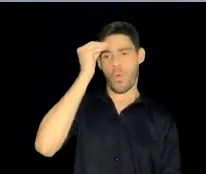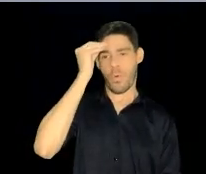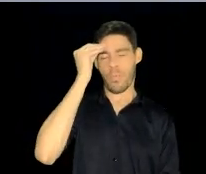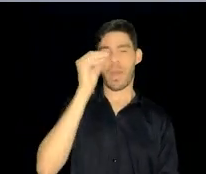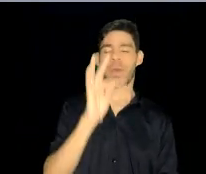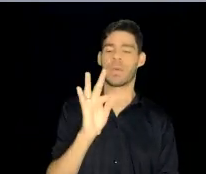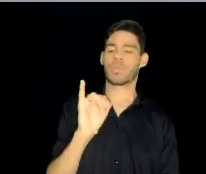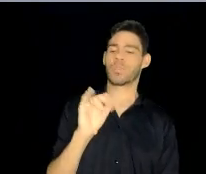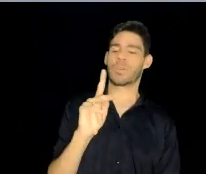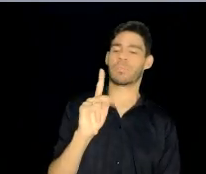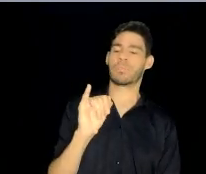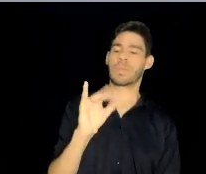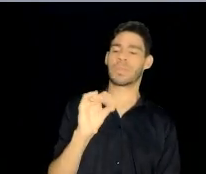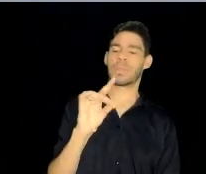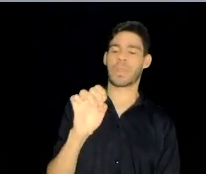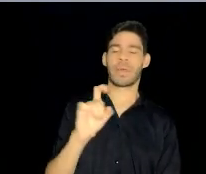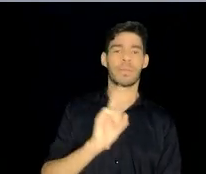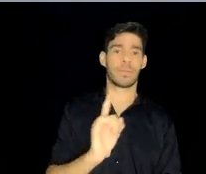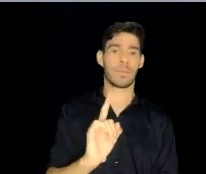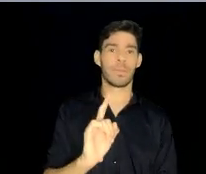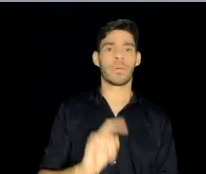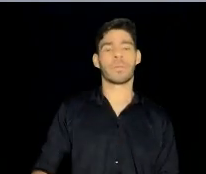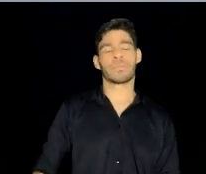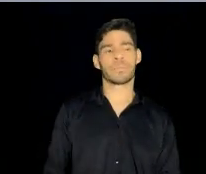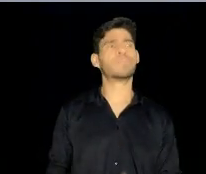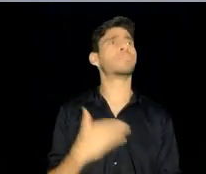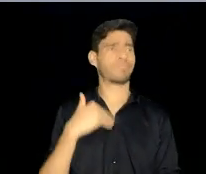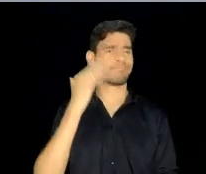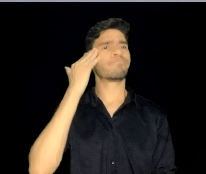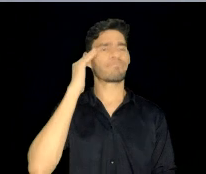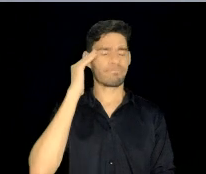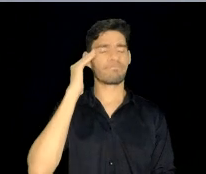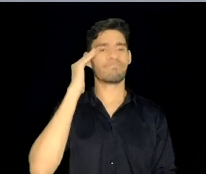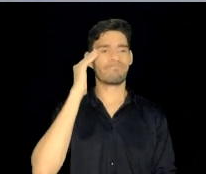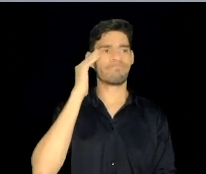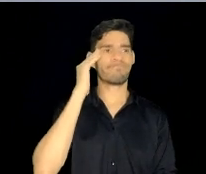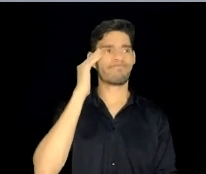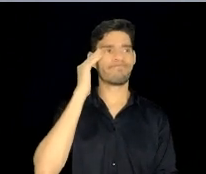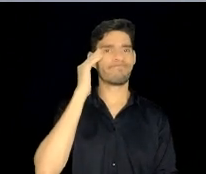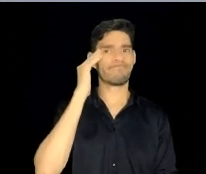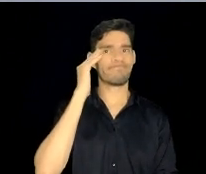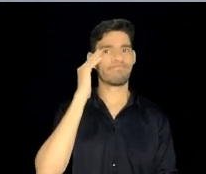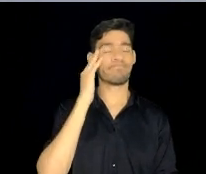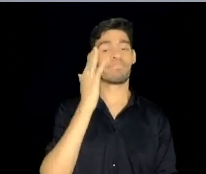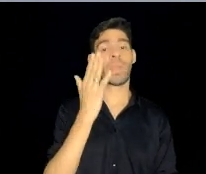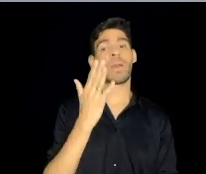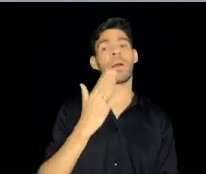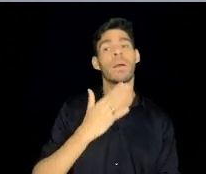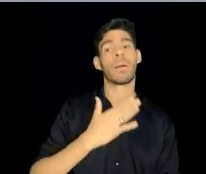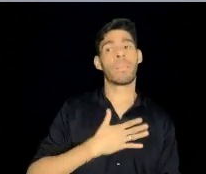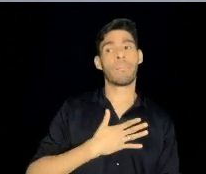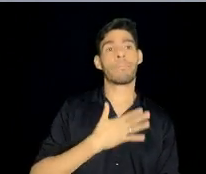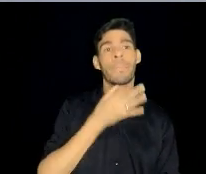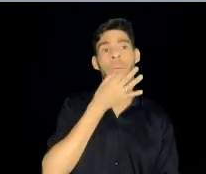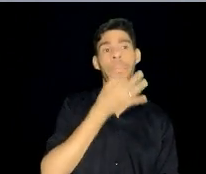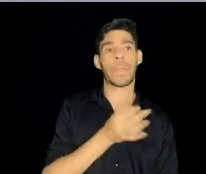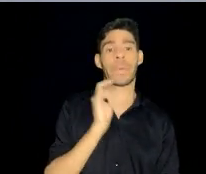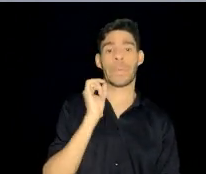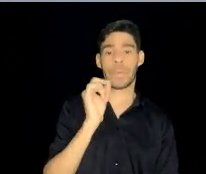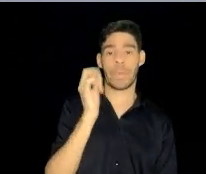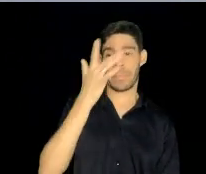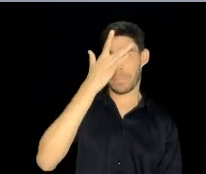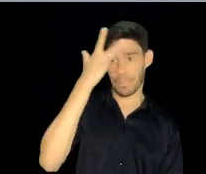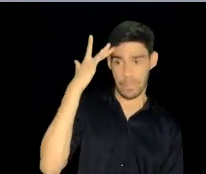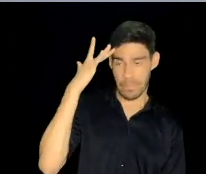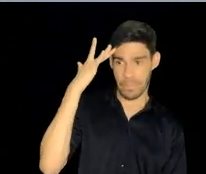plano da culpabilidade e não da tipicidade. Eu até entendo e acho que também, para